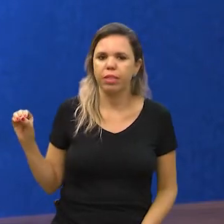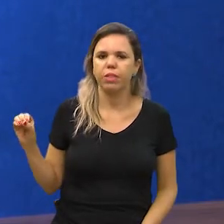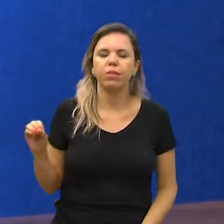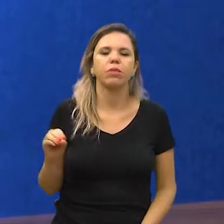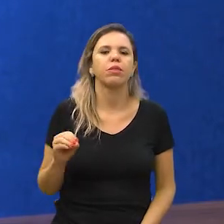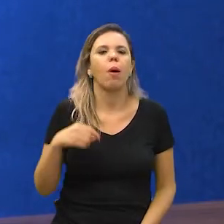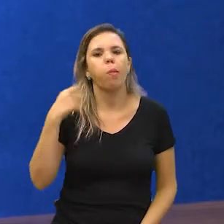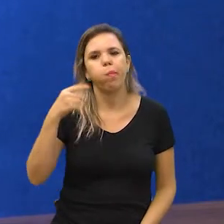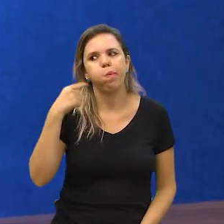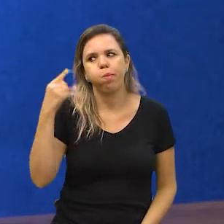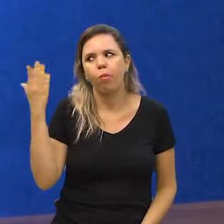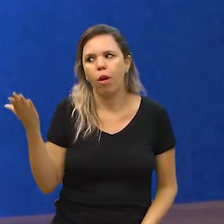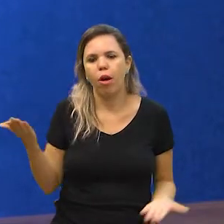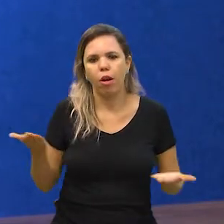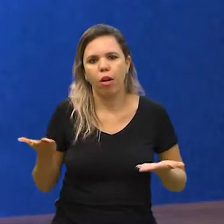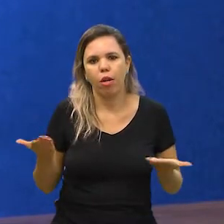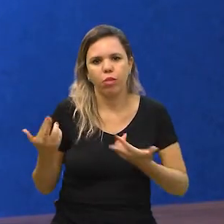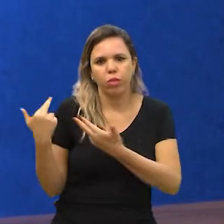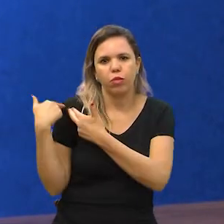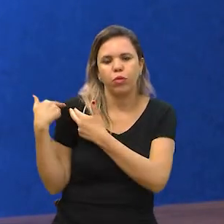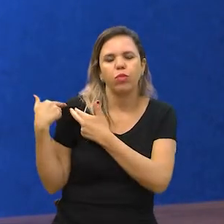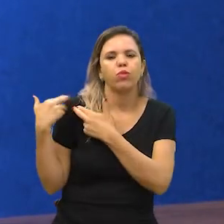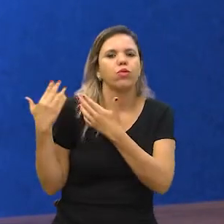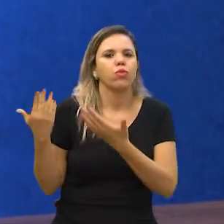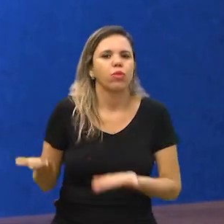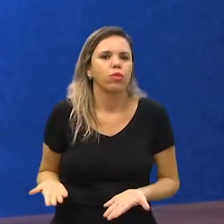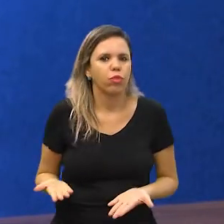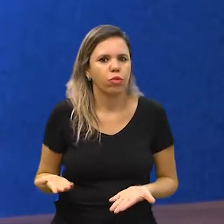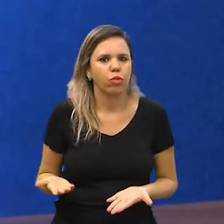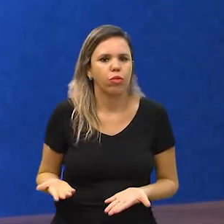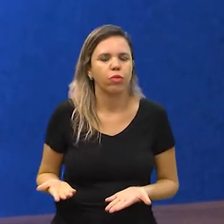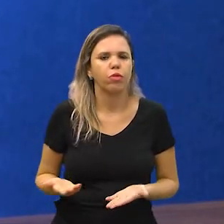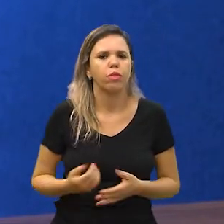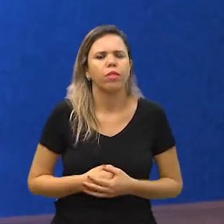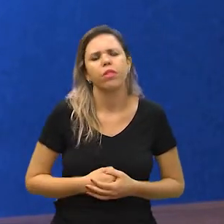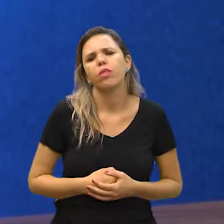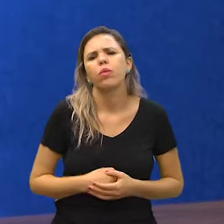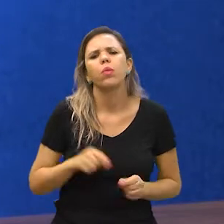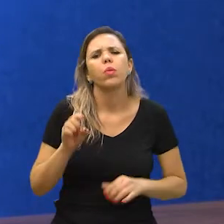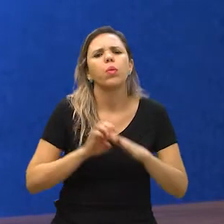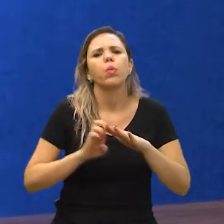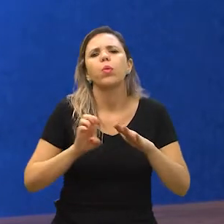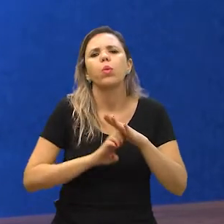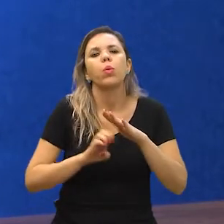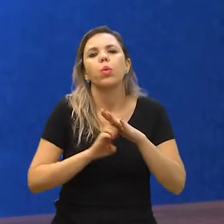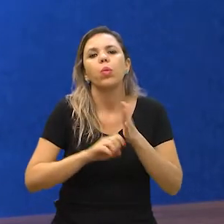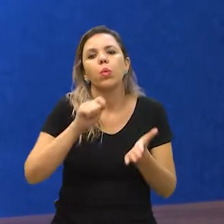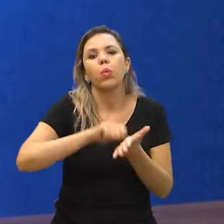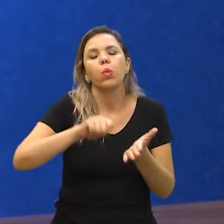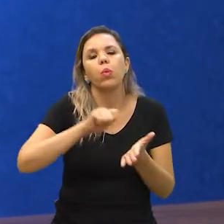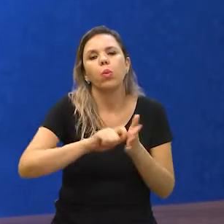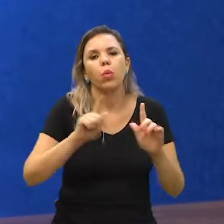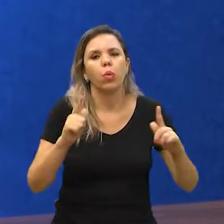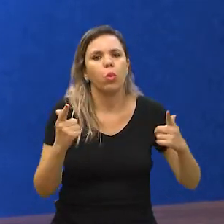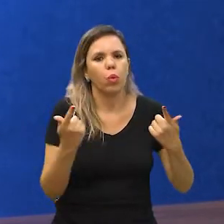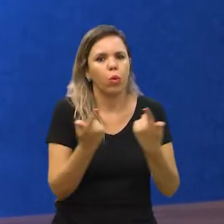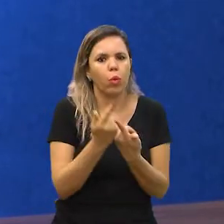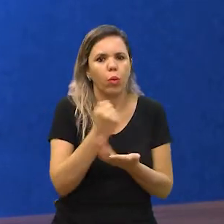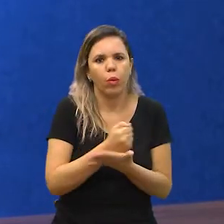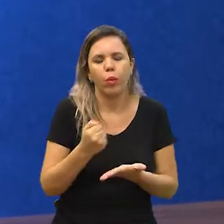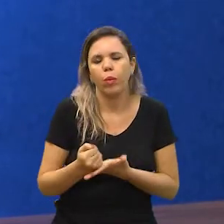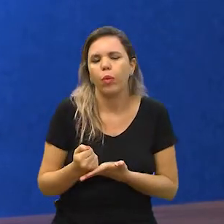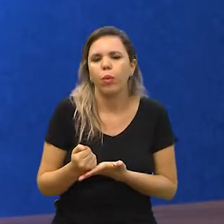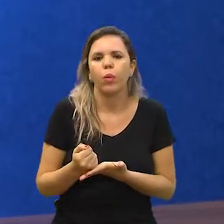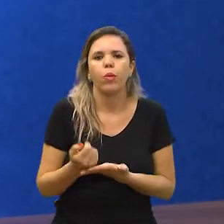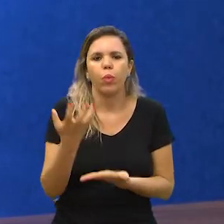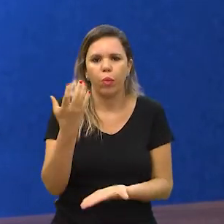é advogado e agora ele é responsável por uma Legaltech, que é uma empresa de assinatura e gestão de